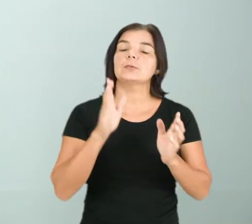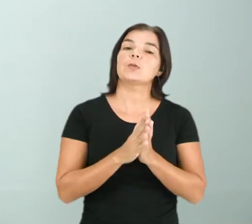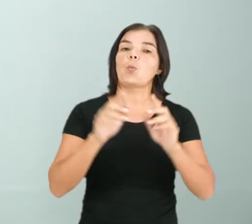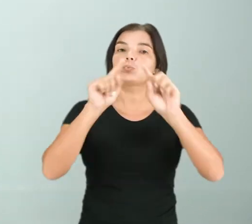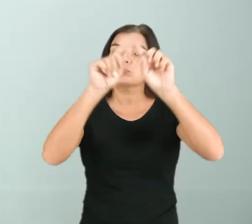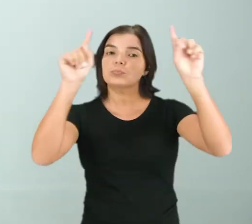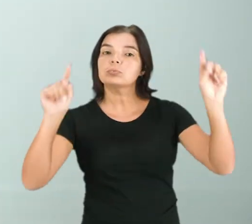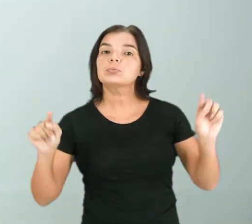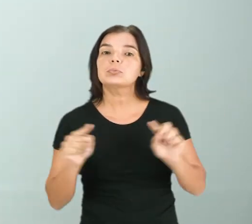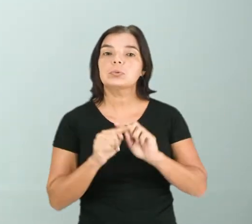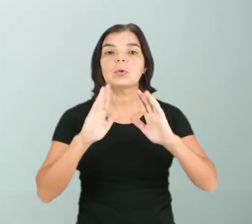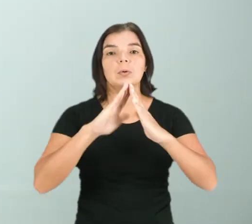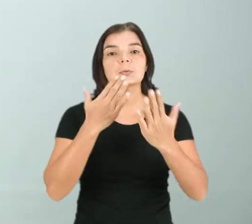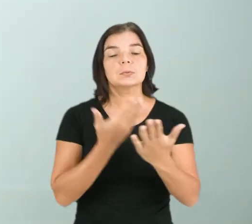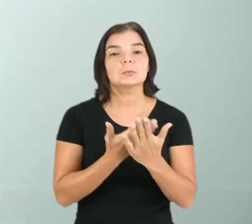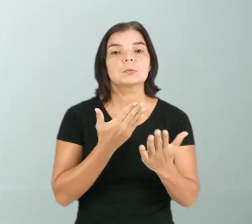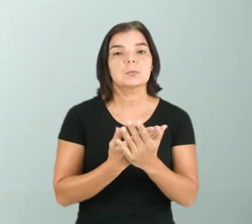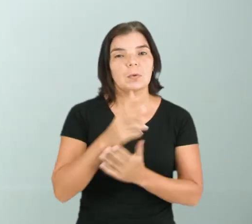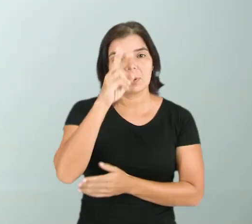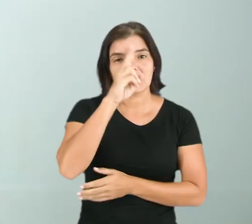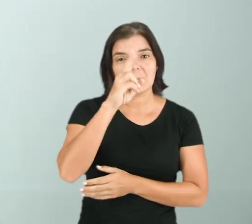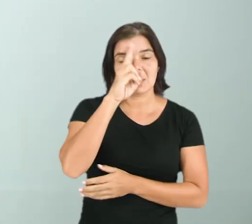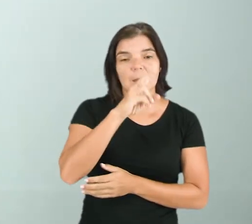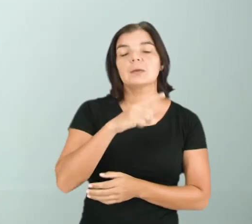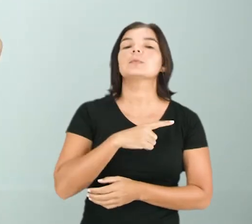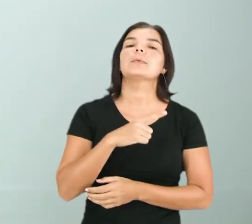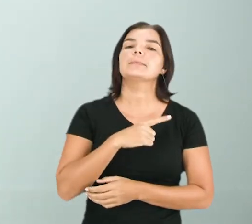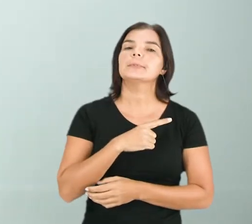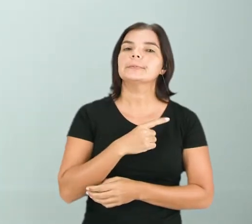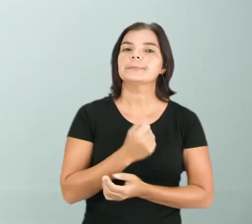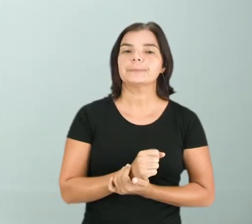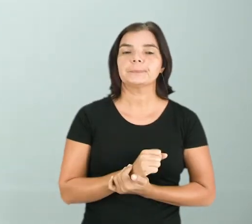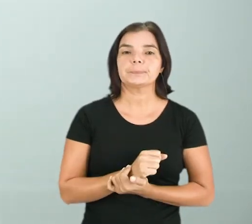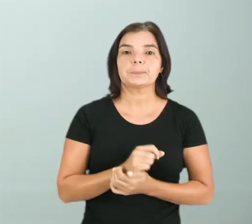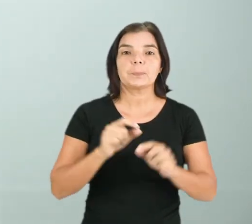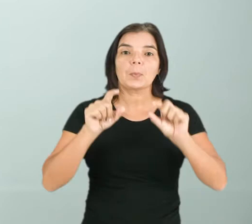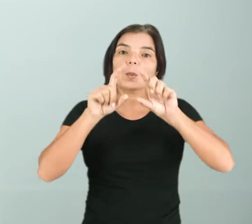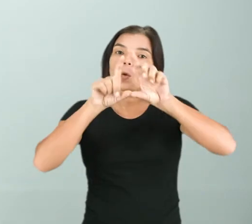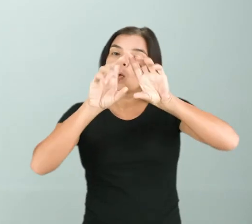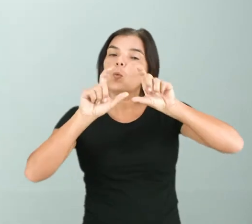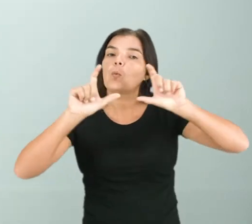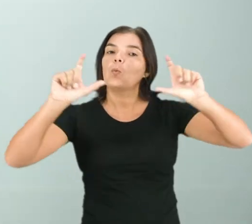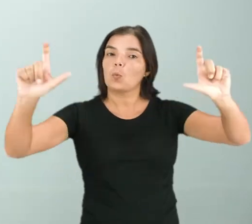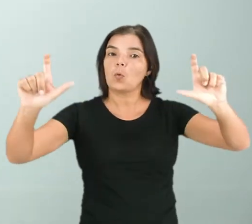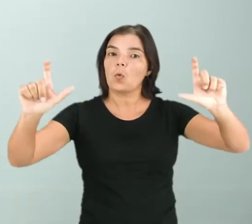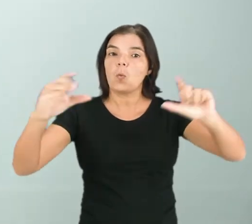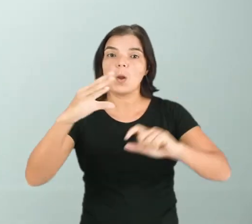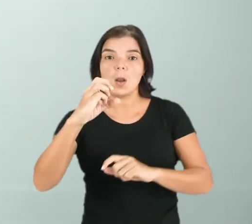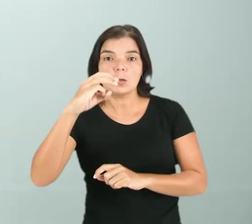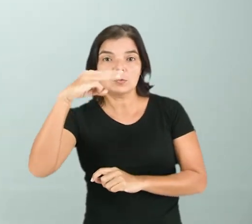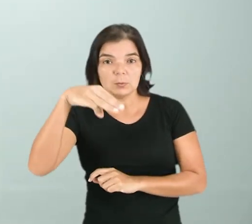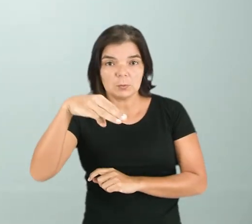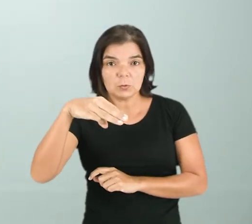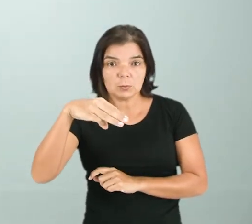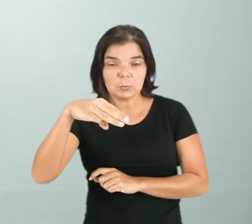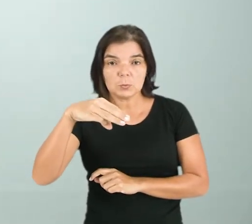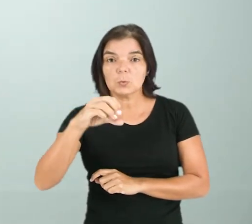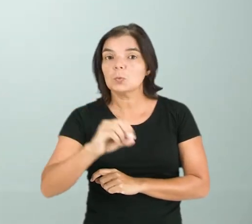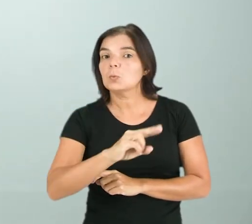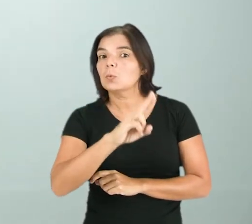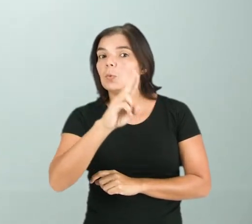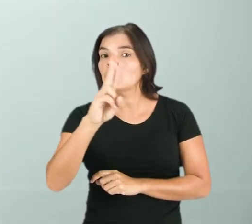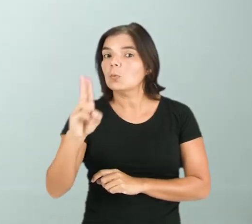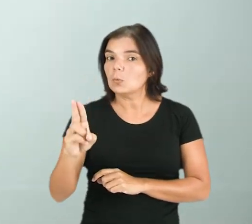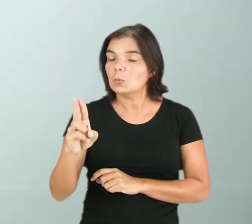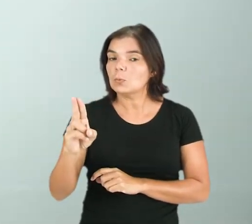sua escola, lembra lá da sala de aula? Pensa aí, o quadro lá, ele é em centímetros? O tamanho dele é centímetros